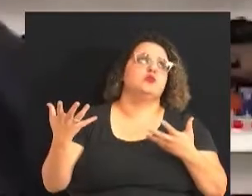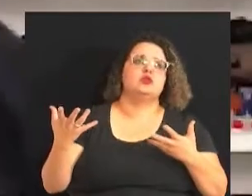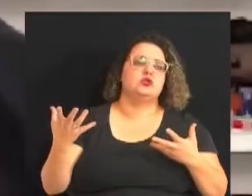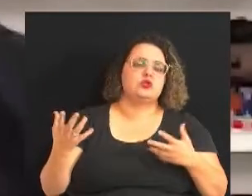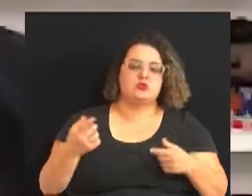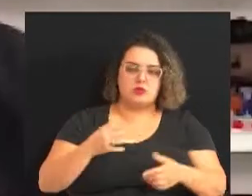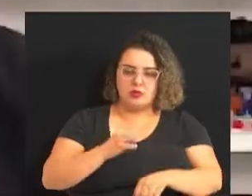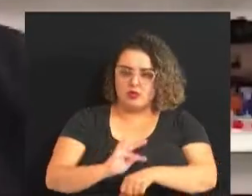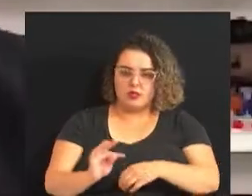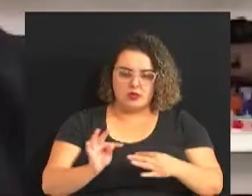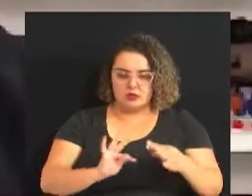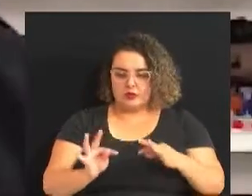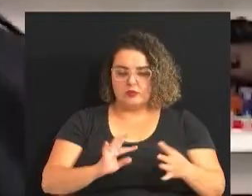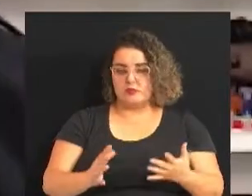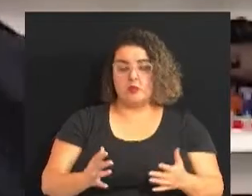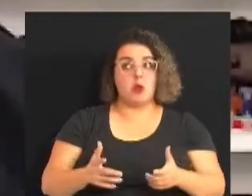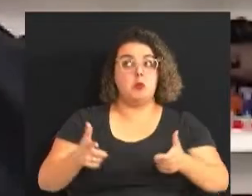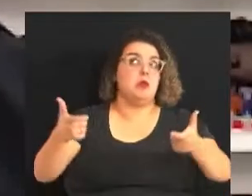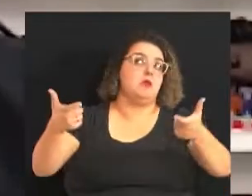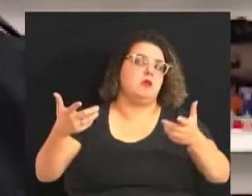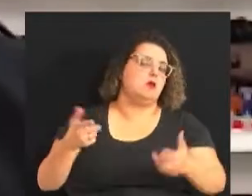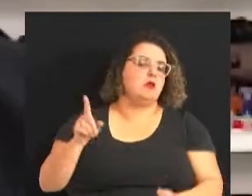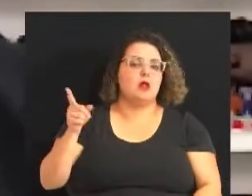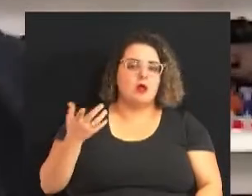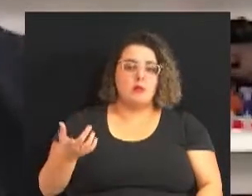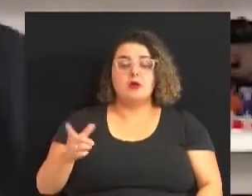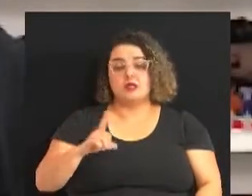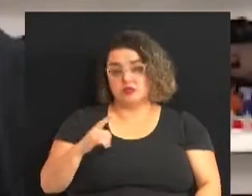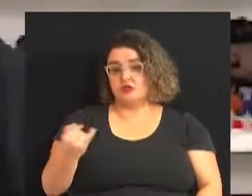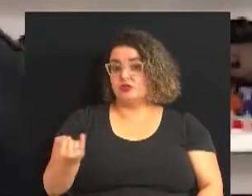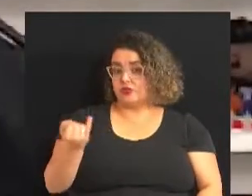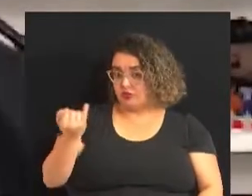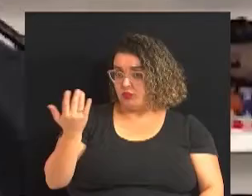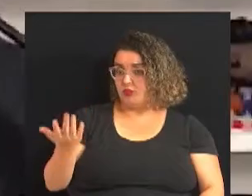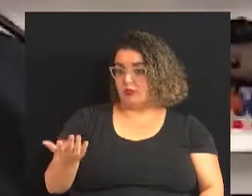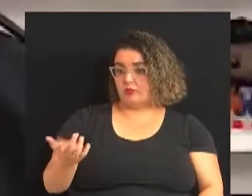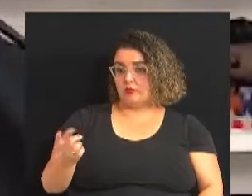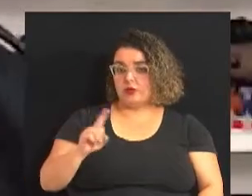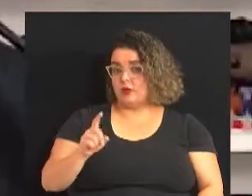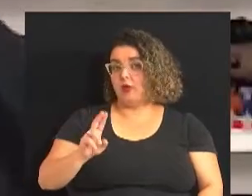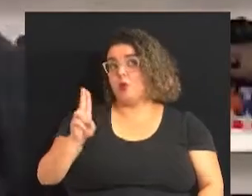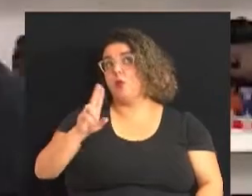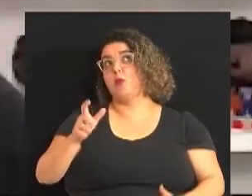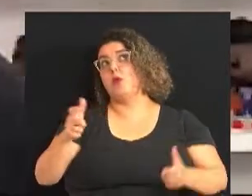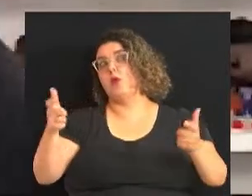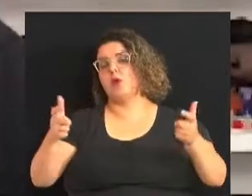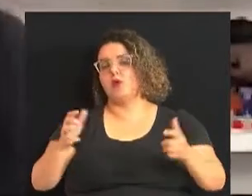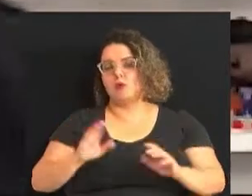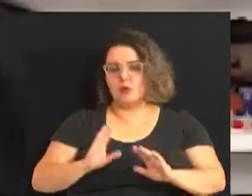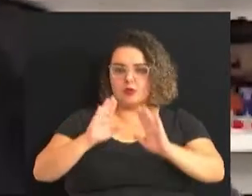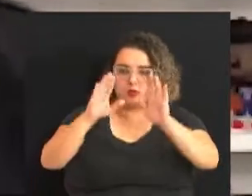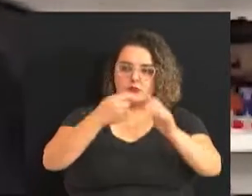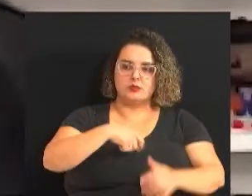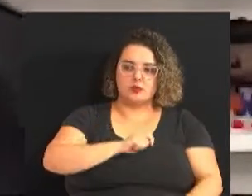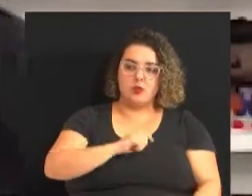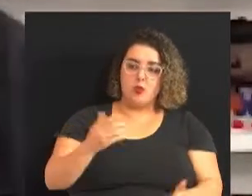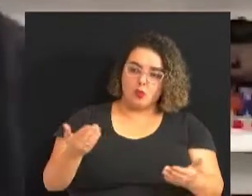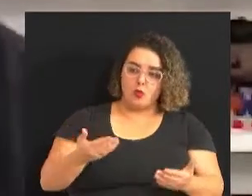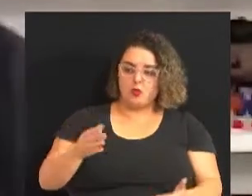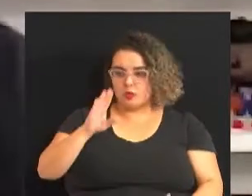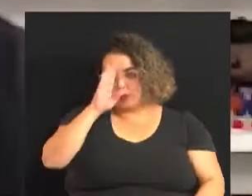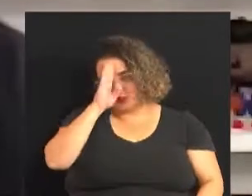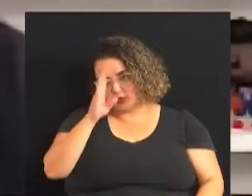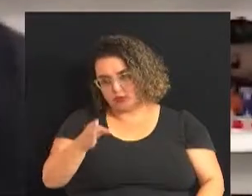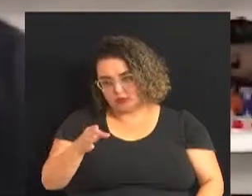grande treinador lá, mas ele tinha a sua importância, mas não era o grande nome do basquetebol espanhol, tanto que hoje o principal